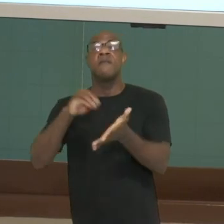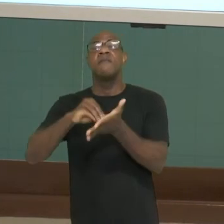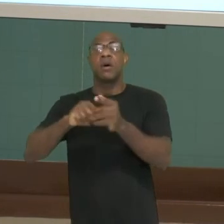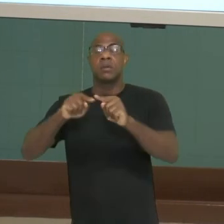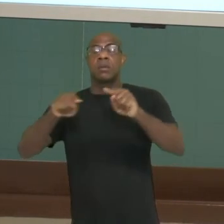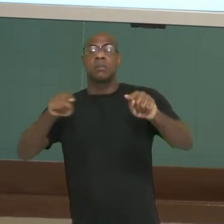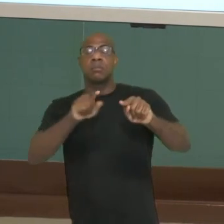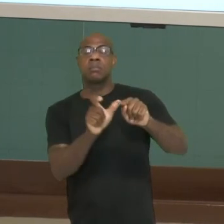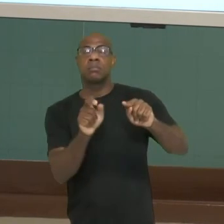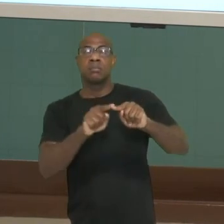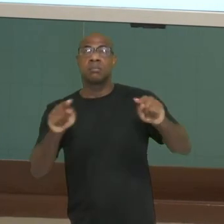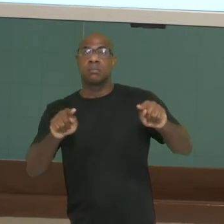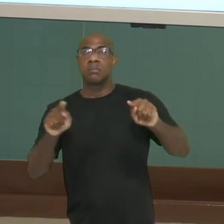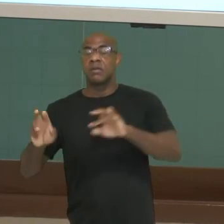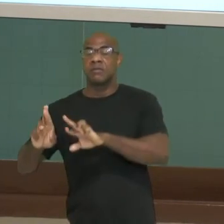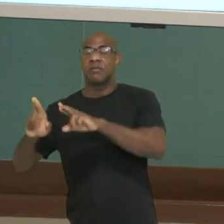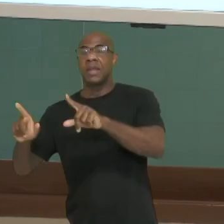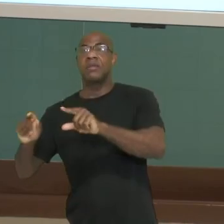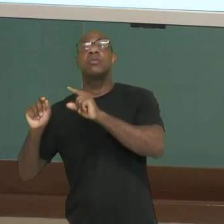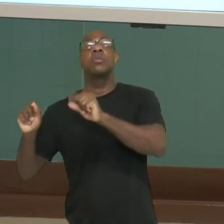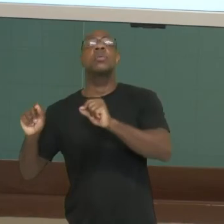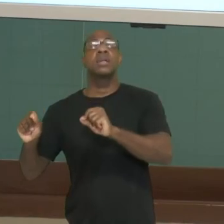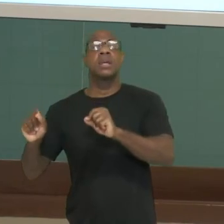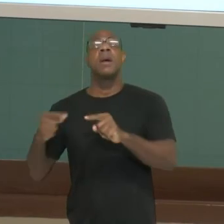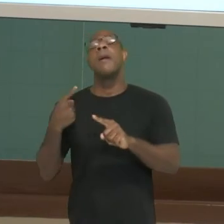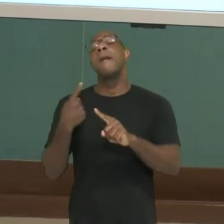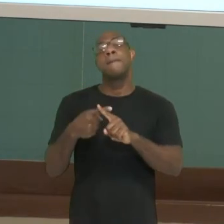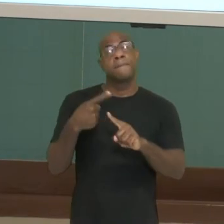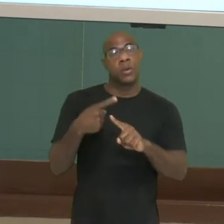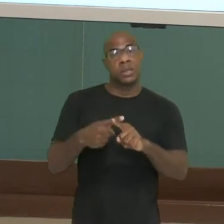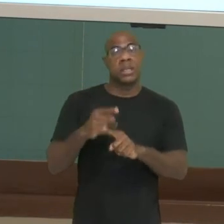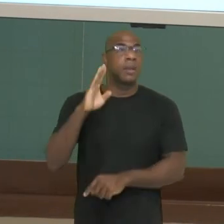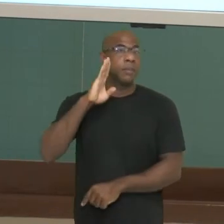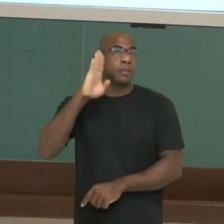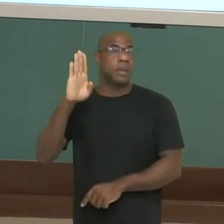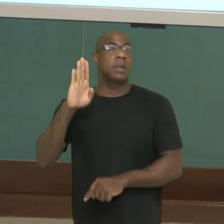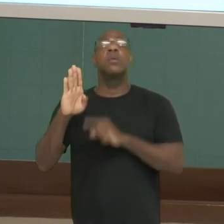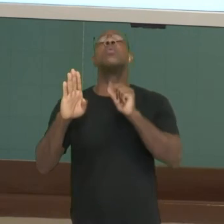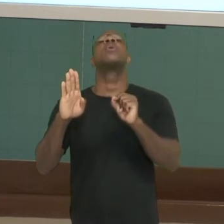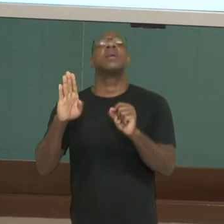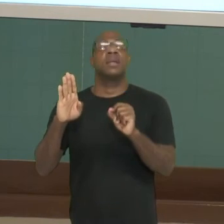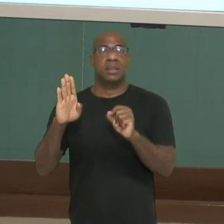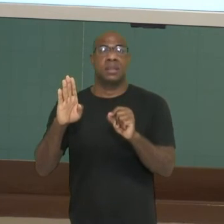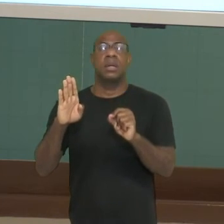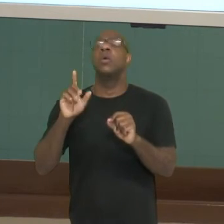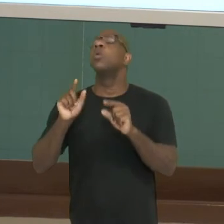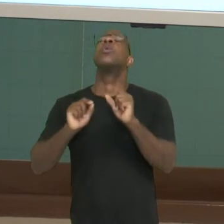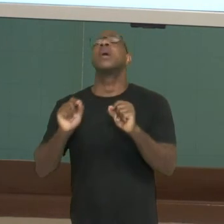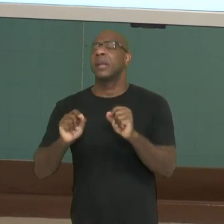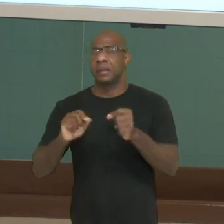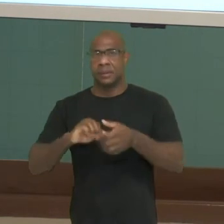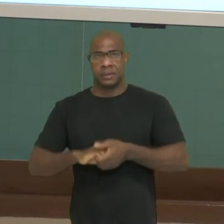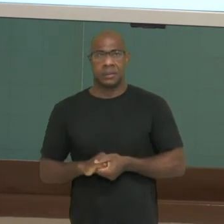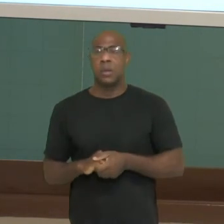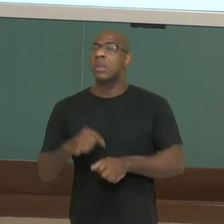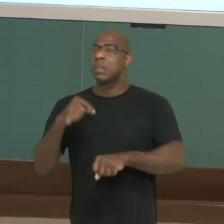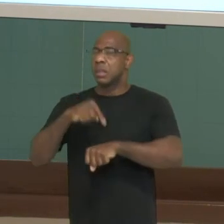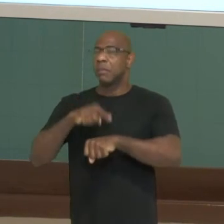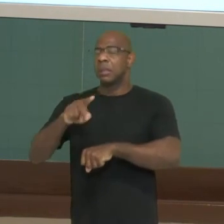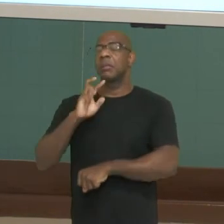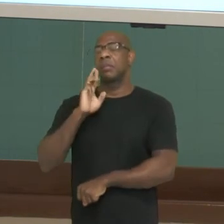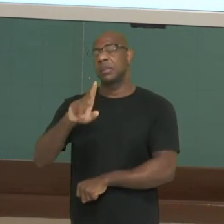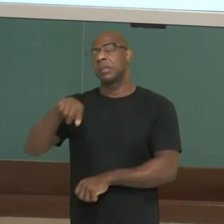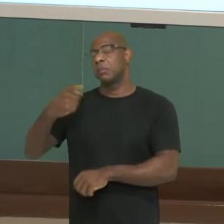espaço, diferentes devido principalmente ao quê? Um tempinho para